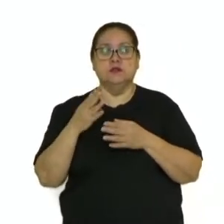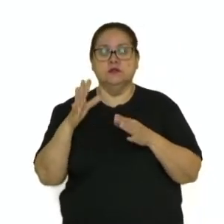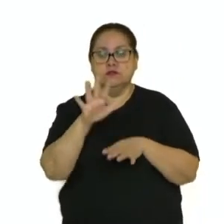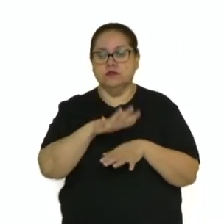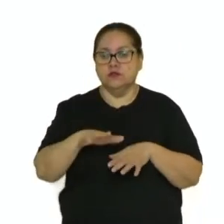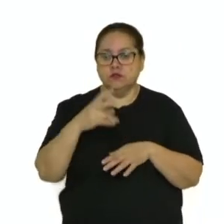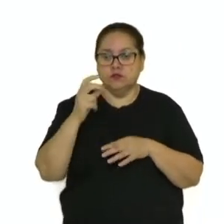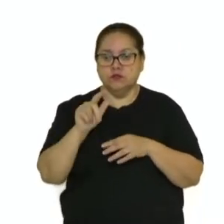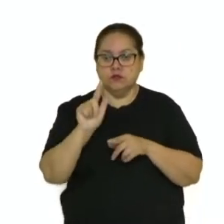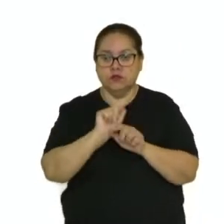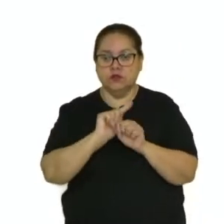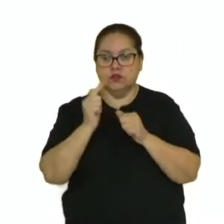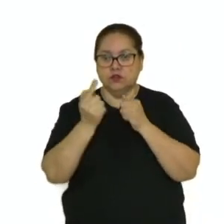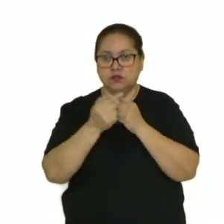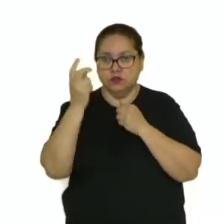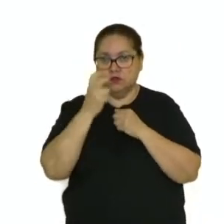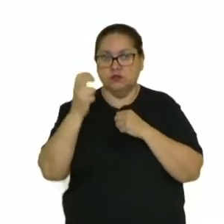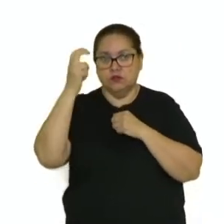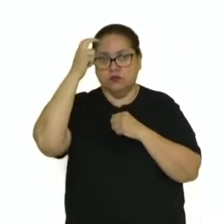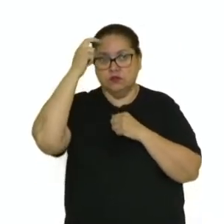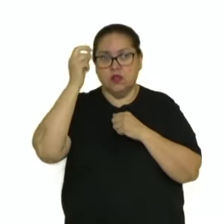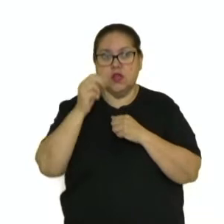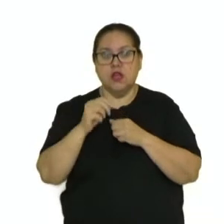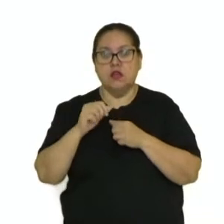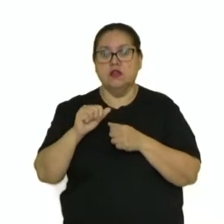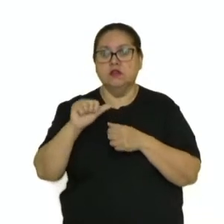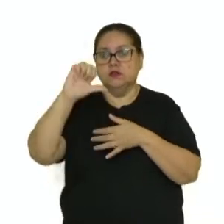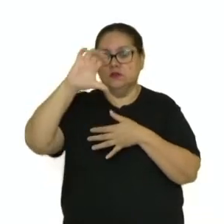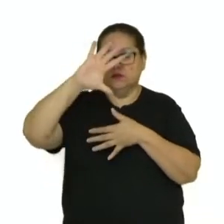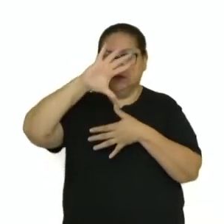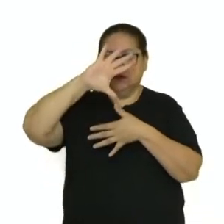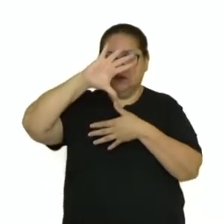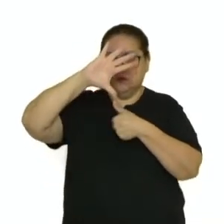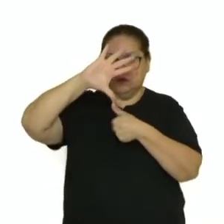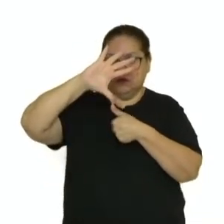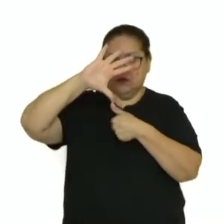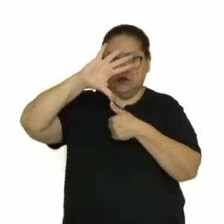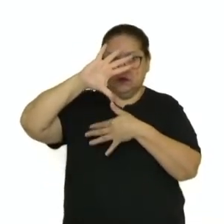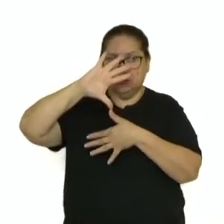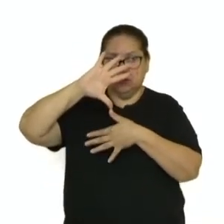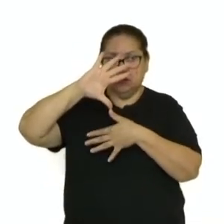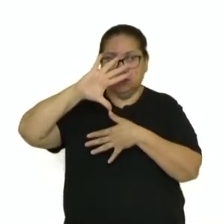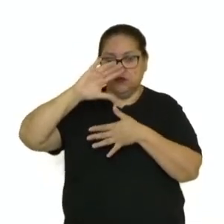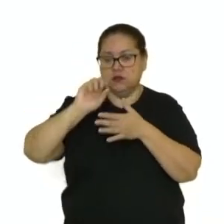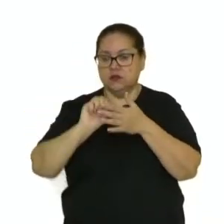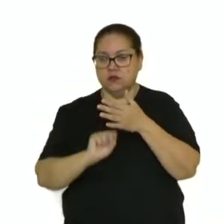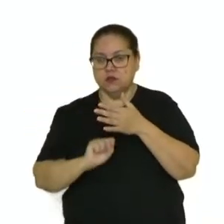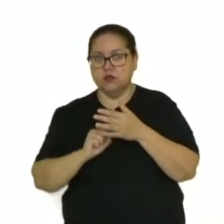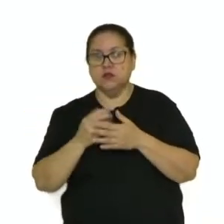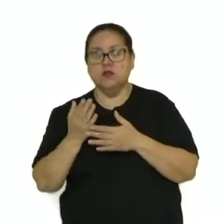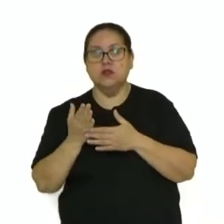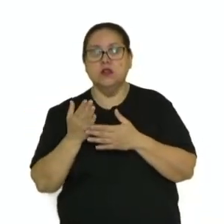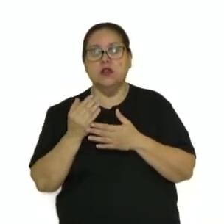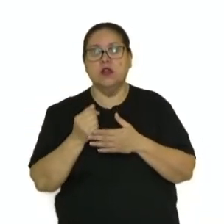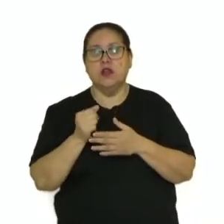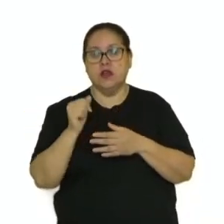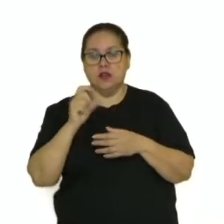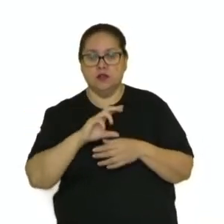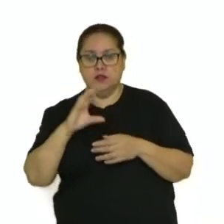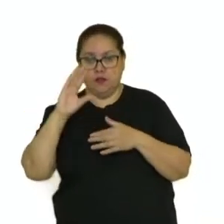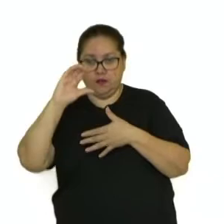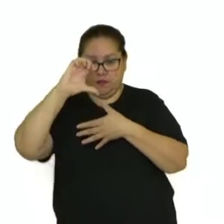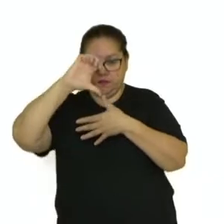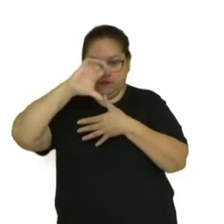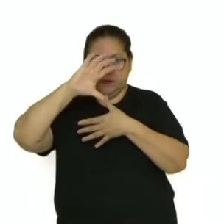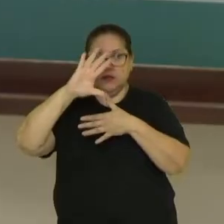e nós iremos tratar agora da questão da América do Norte e América Latina, também conhecido como América Anglo-Saxônica e América